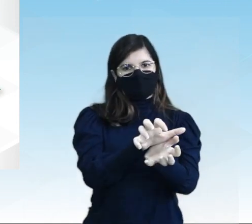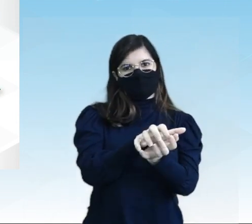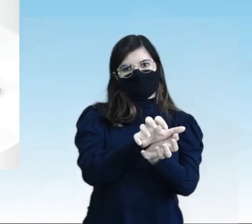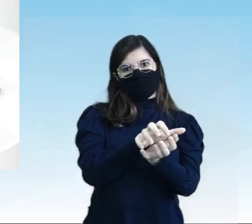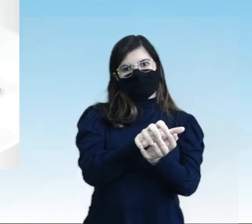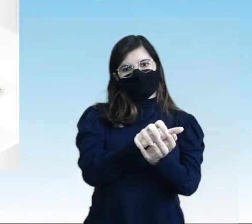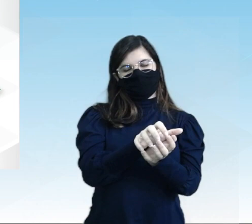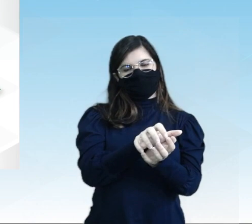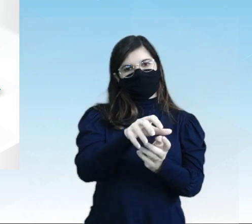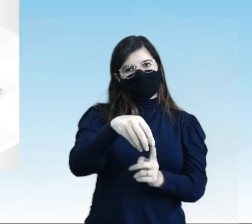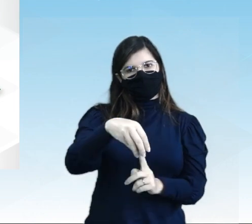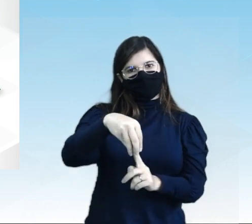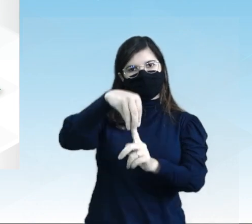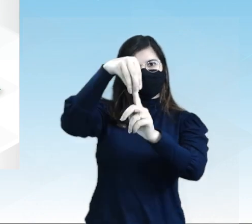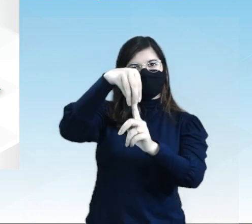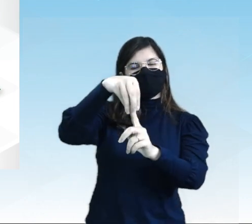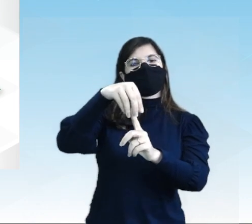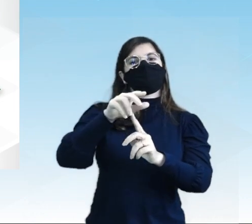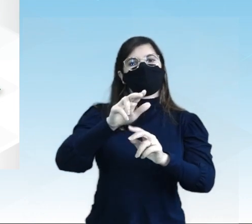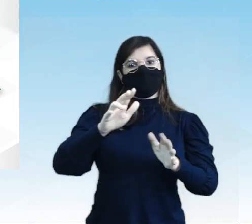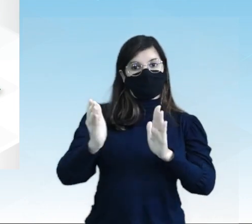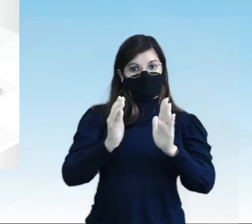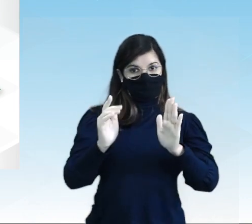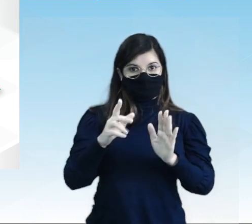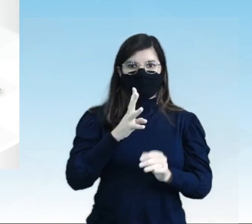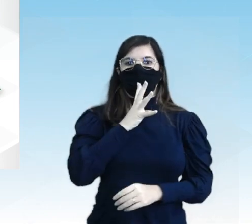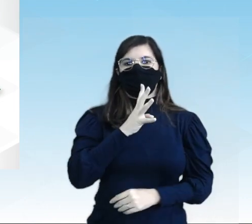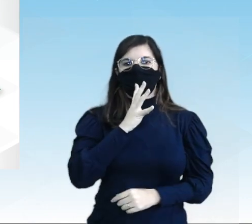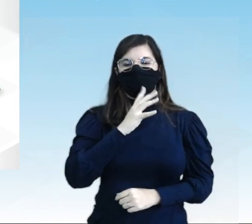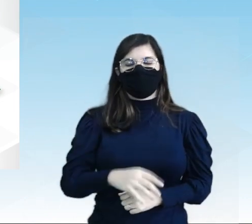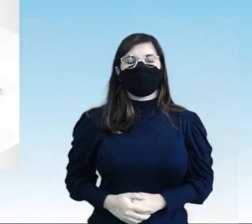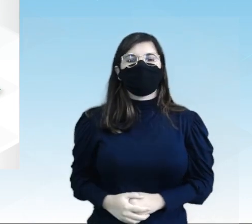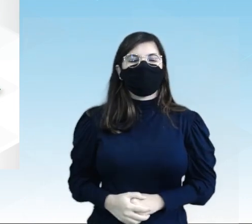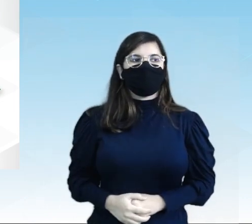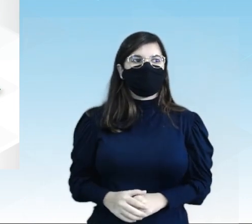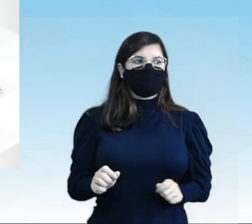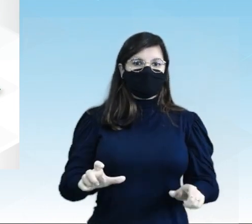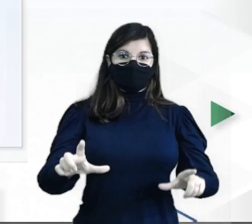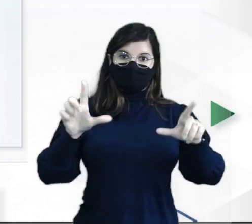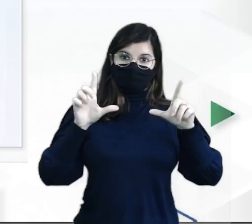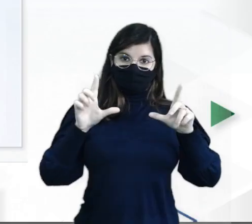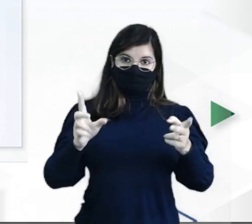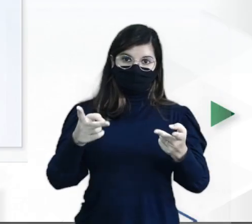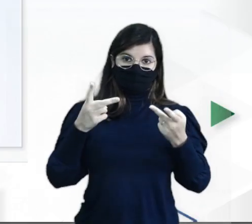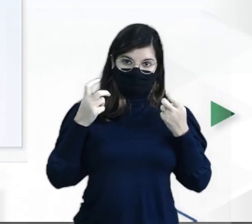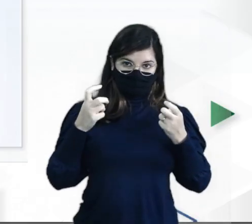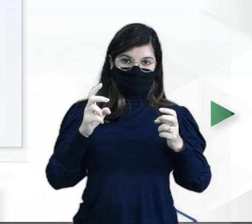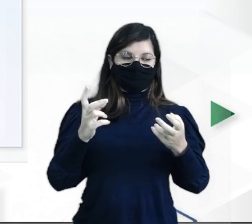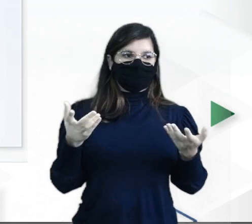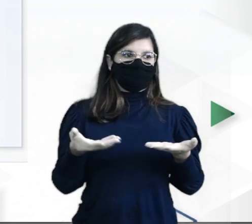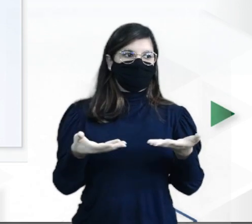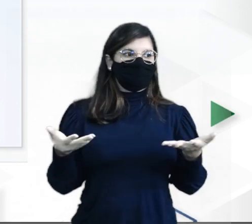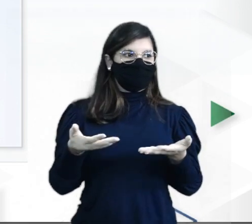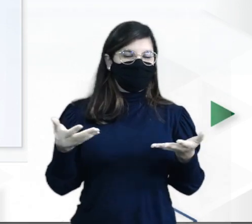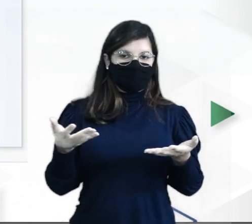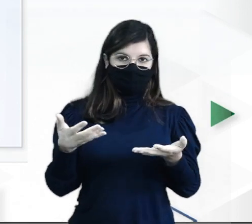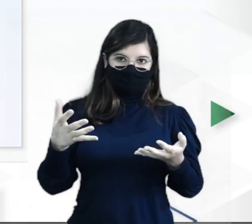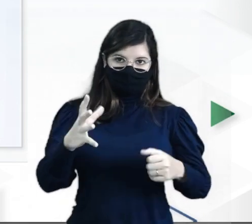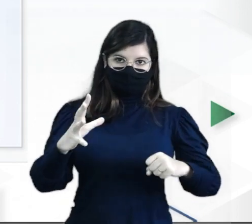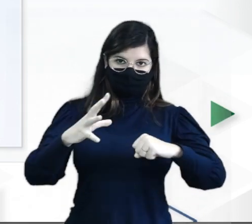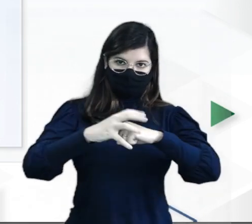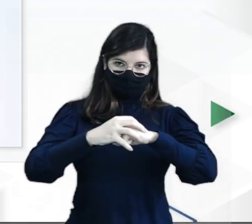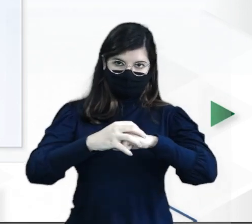Pernambuco vai ser se destaque Sim nesse período que a gente conhece vê na tela de vocês mais um pouquinho dessa colonização